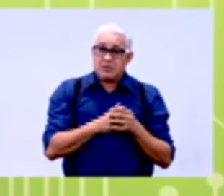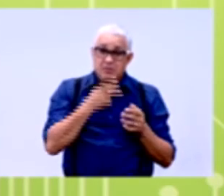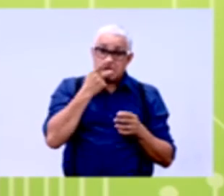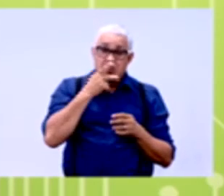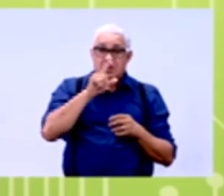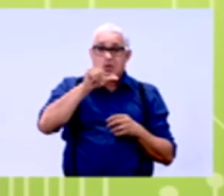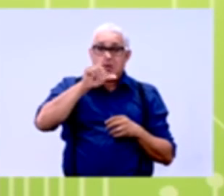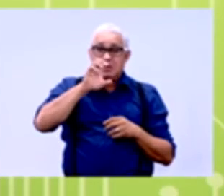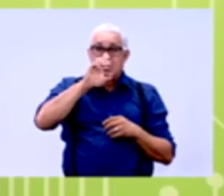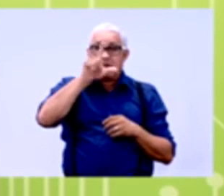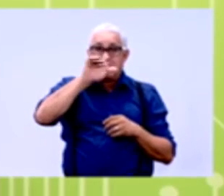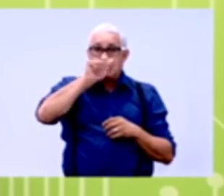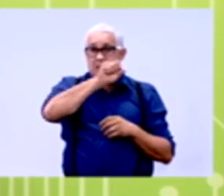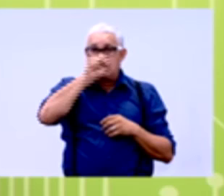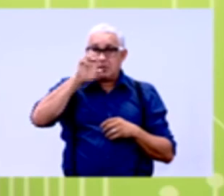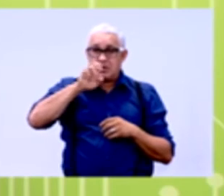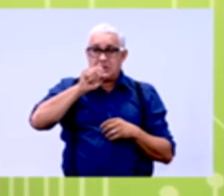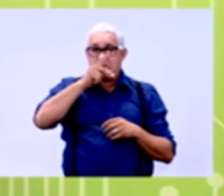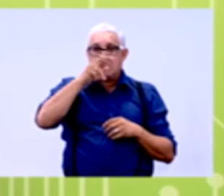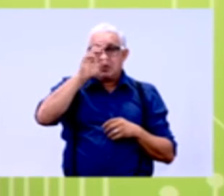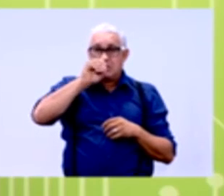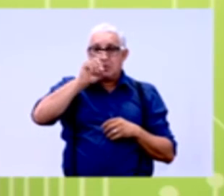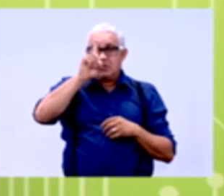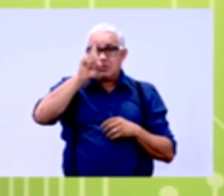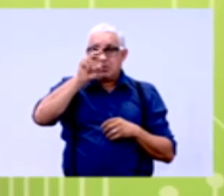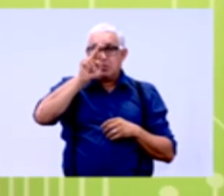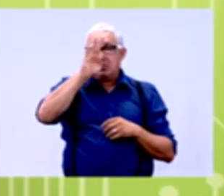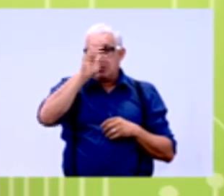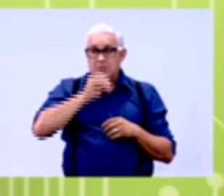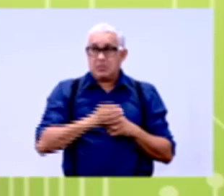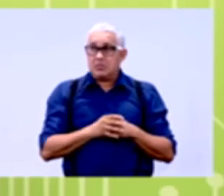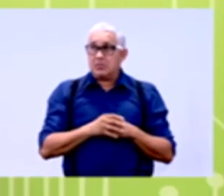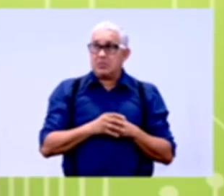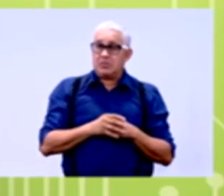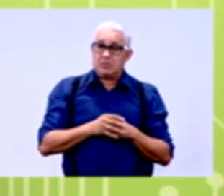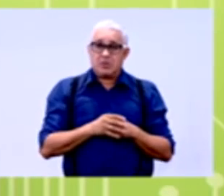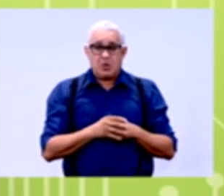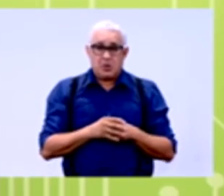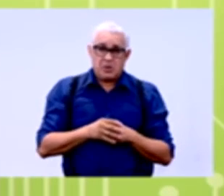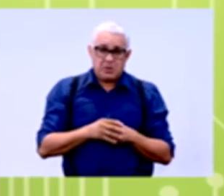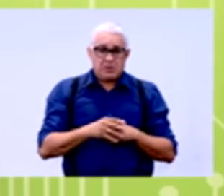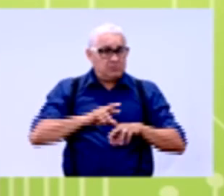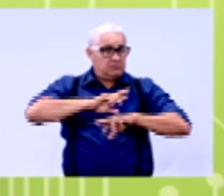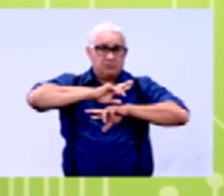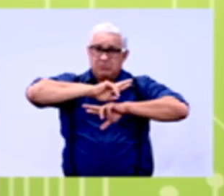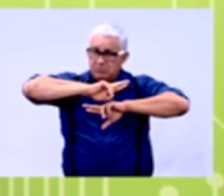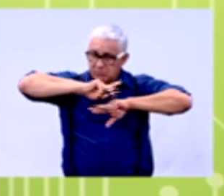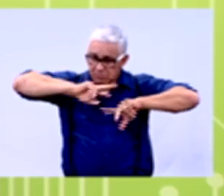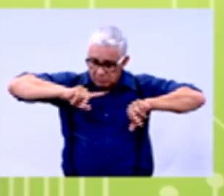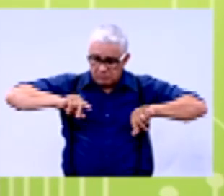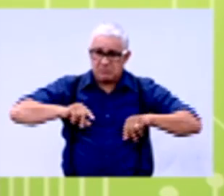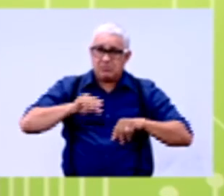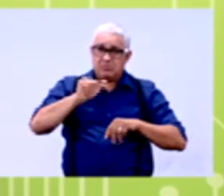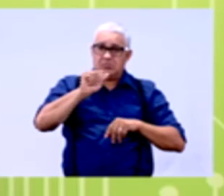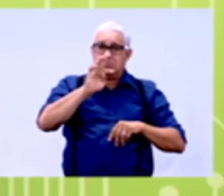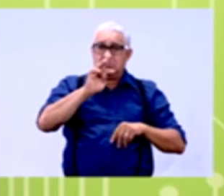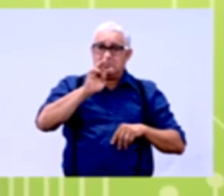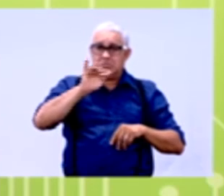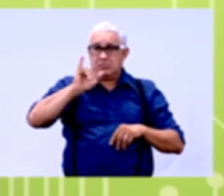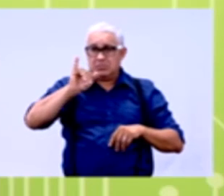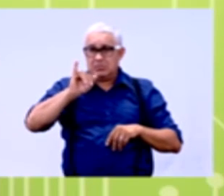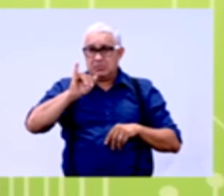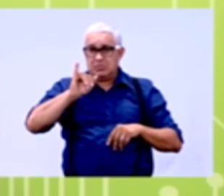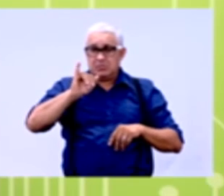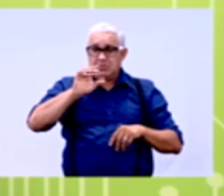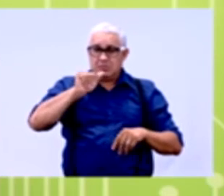que é, vamos dizer, produto, que tanto os atributos quanto os métodos que estiverem